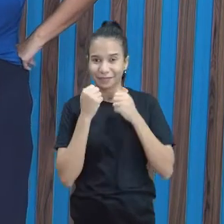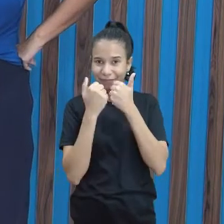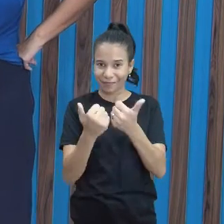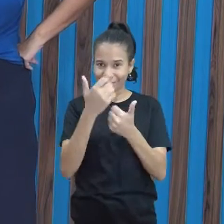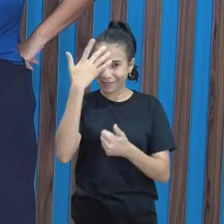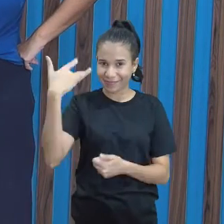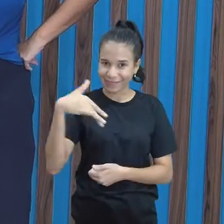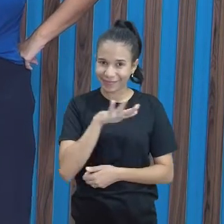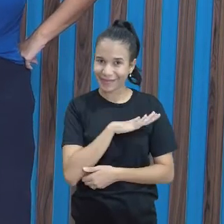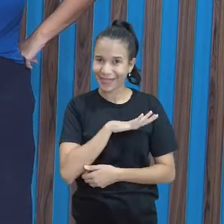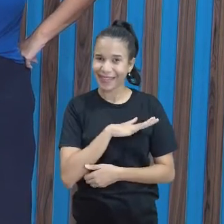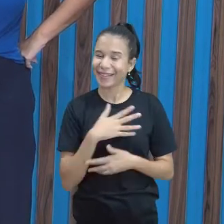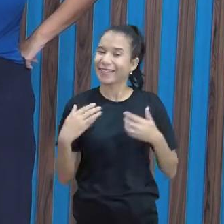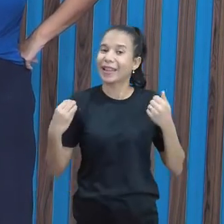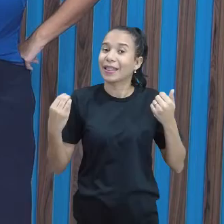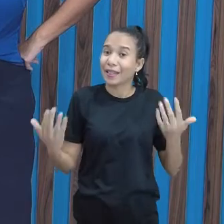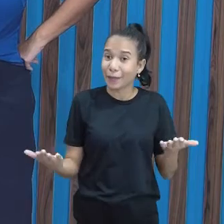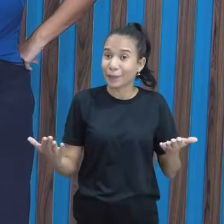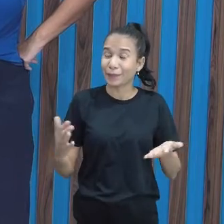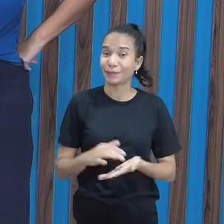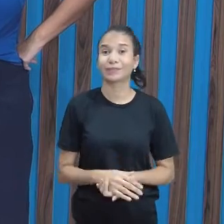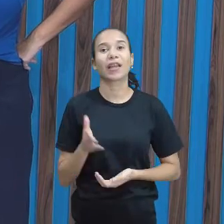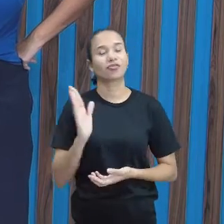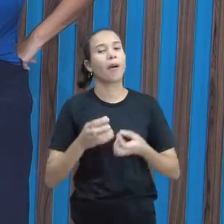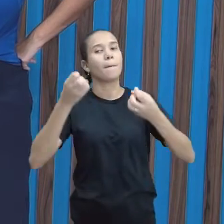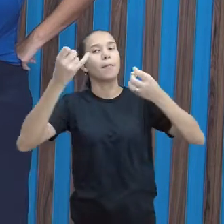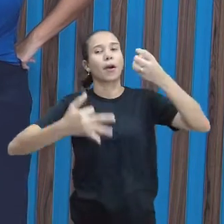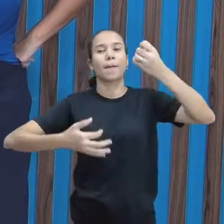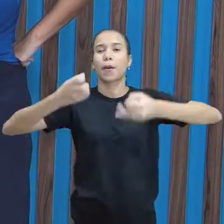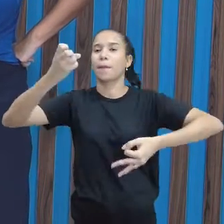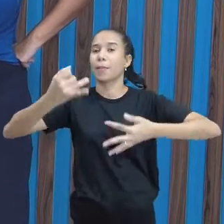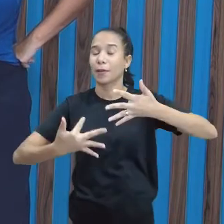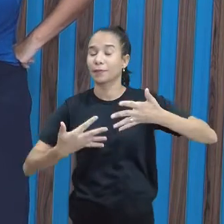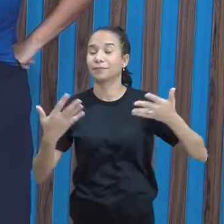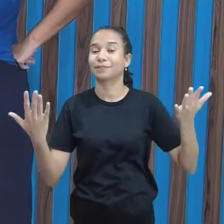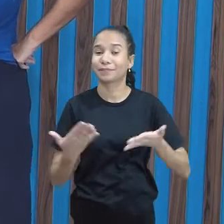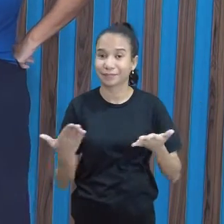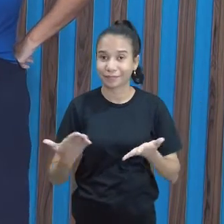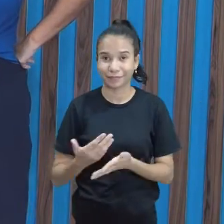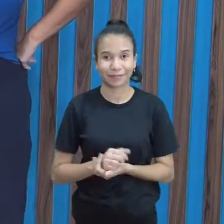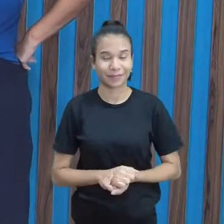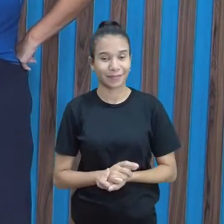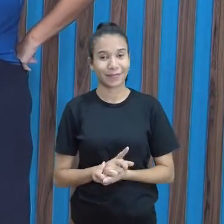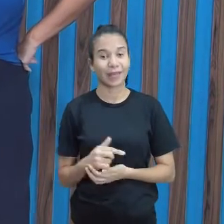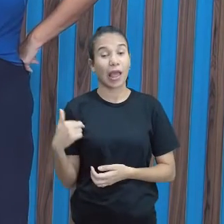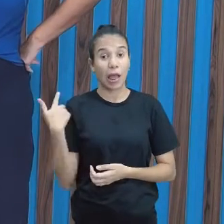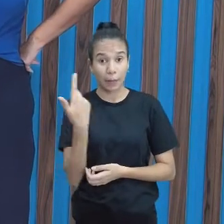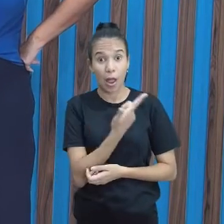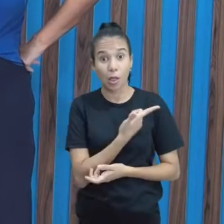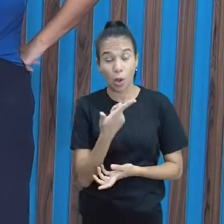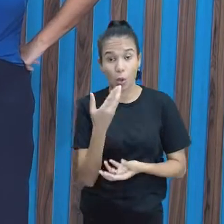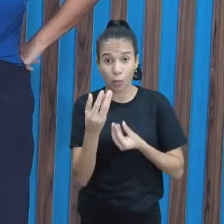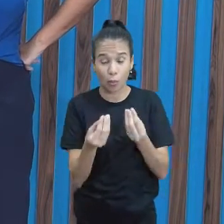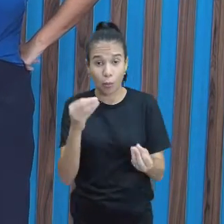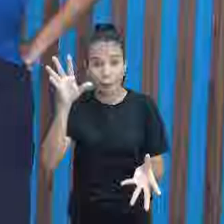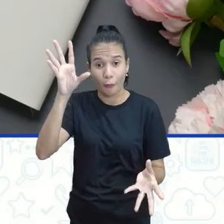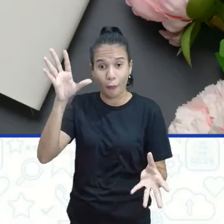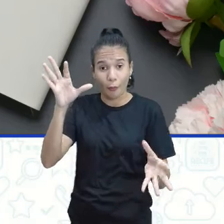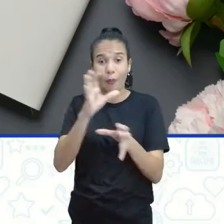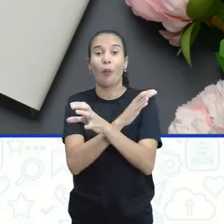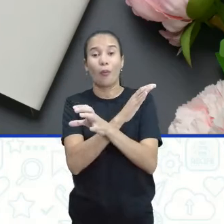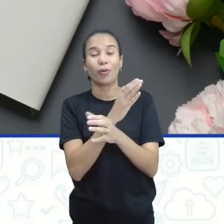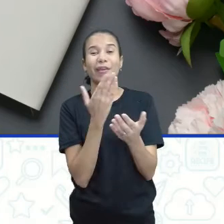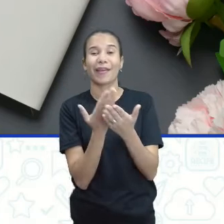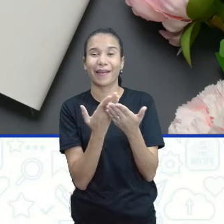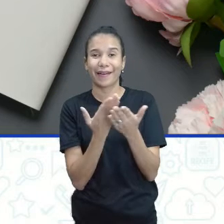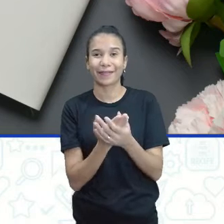gente? E aí? Já falei bastante, né? Aí, para agora a gente dar aquele fechamento na